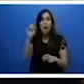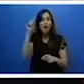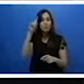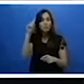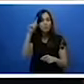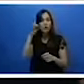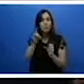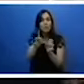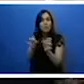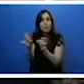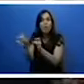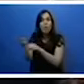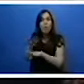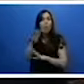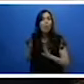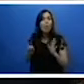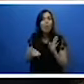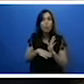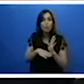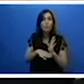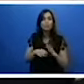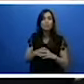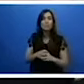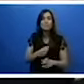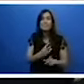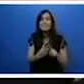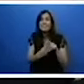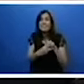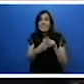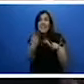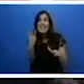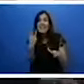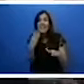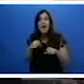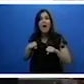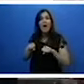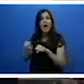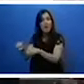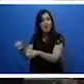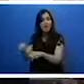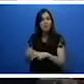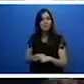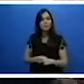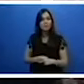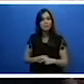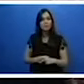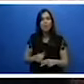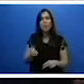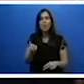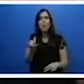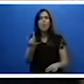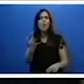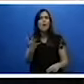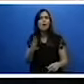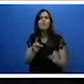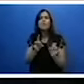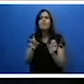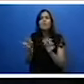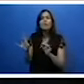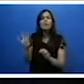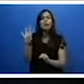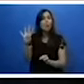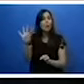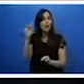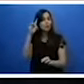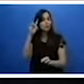vendeu todos os picolés de 3 carrinhos. Quantos picolés a tia de Teresa vendeu nesses